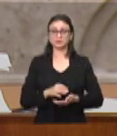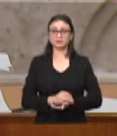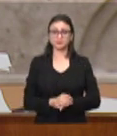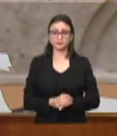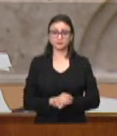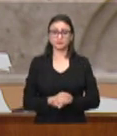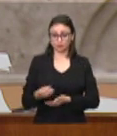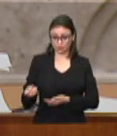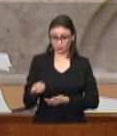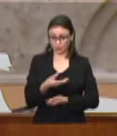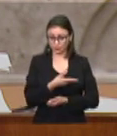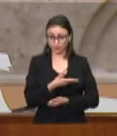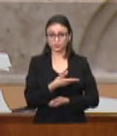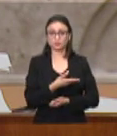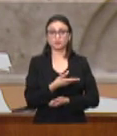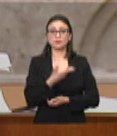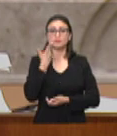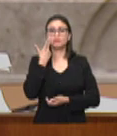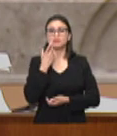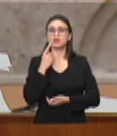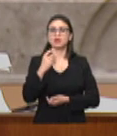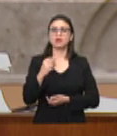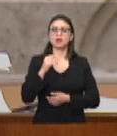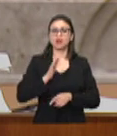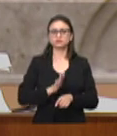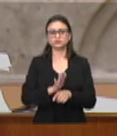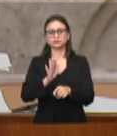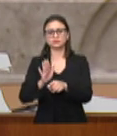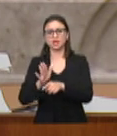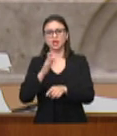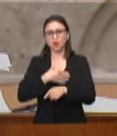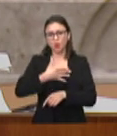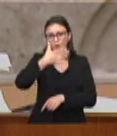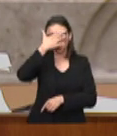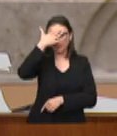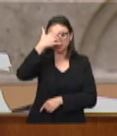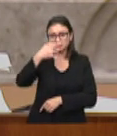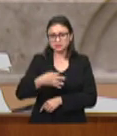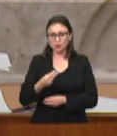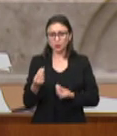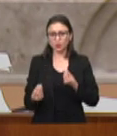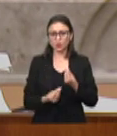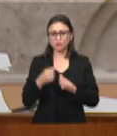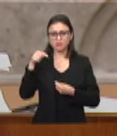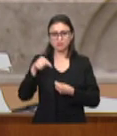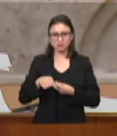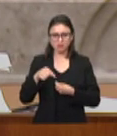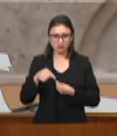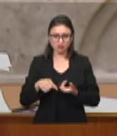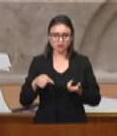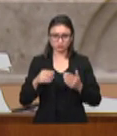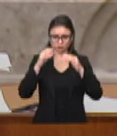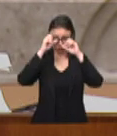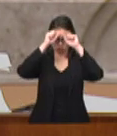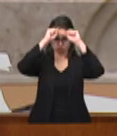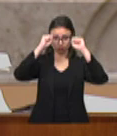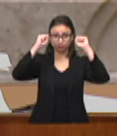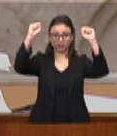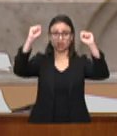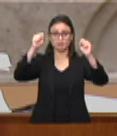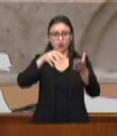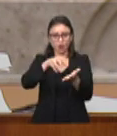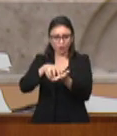e atual para auxílio na compreensão de como essa Corte Suprema e seus